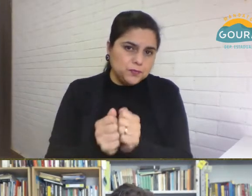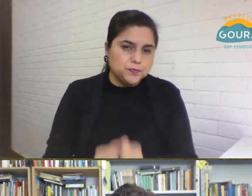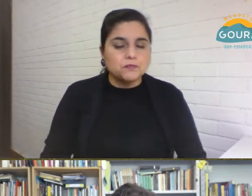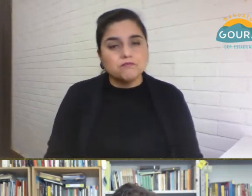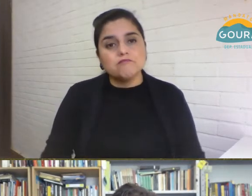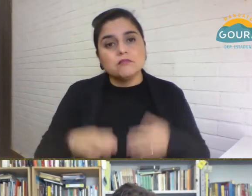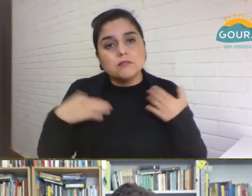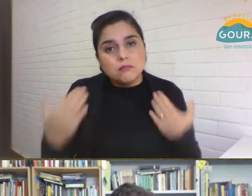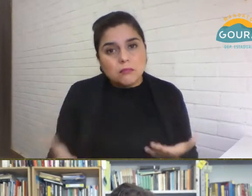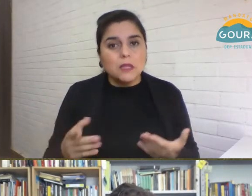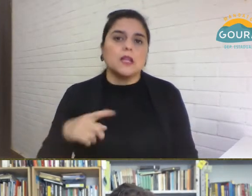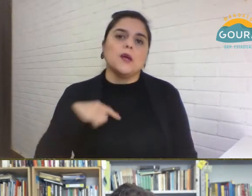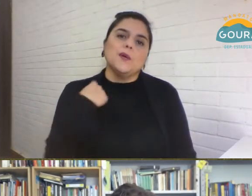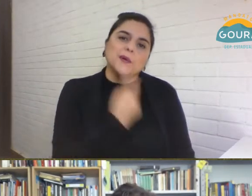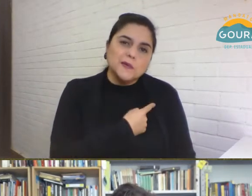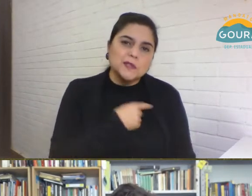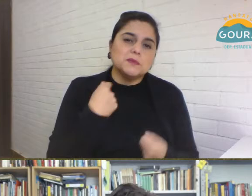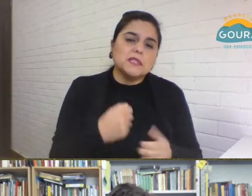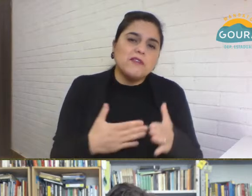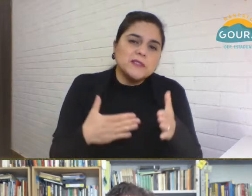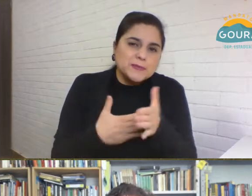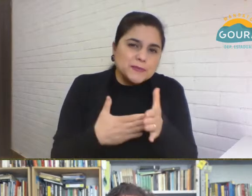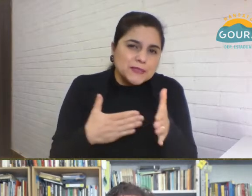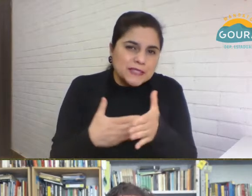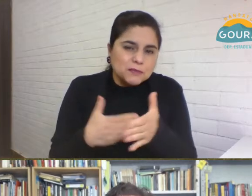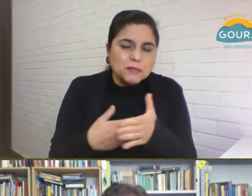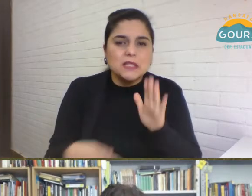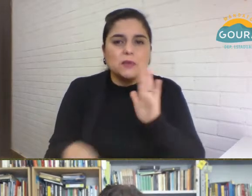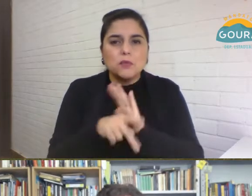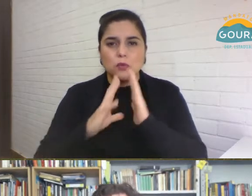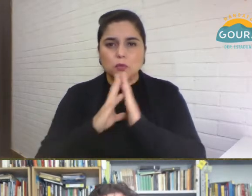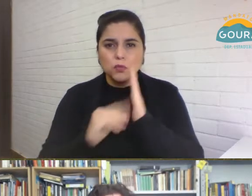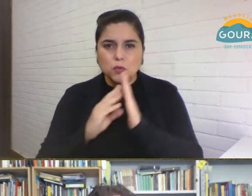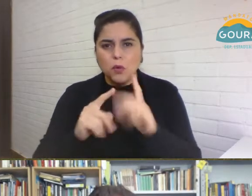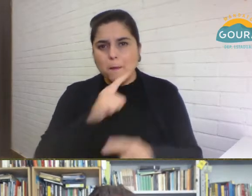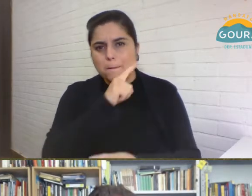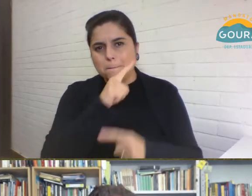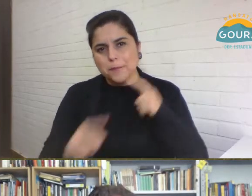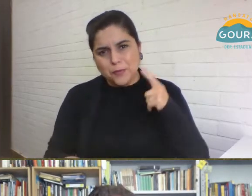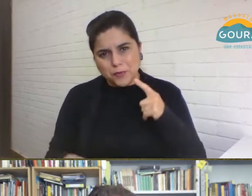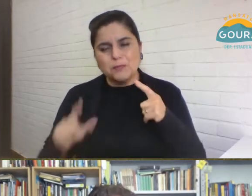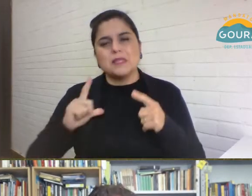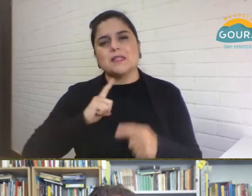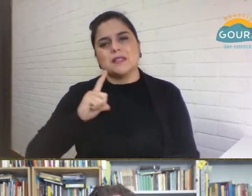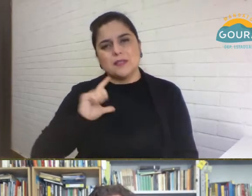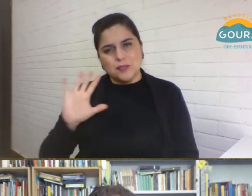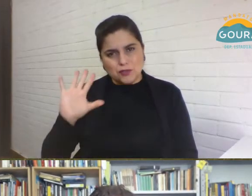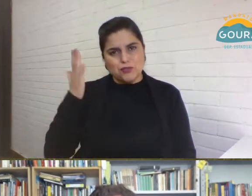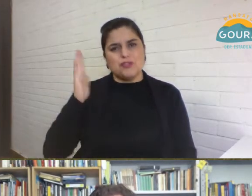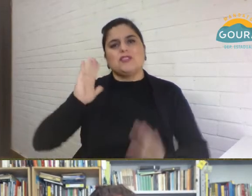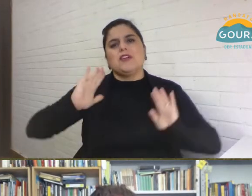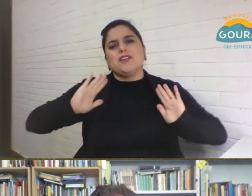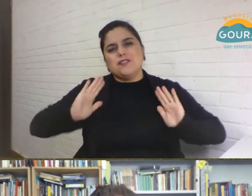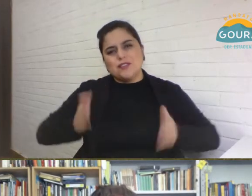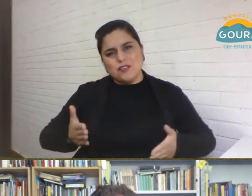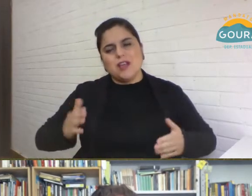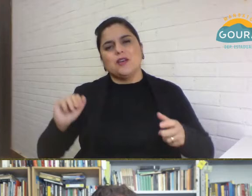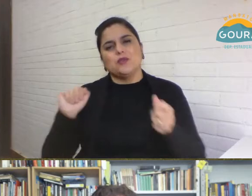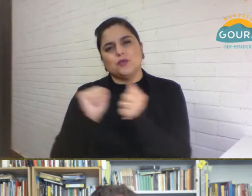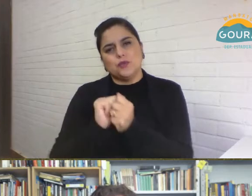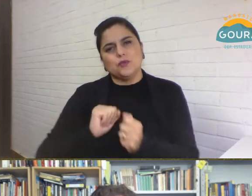que nos limitar a um paradigma proibicionista consagrado nas convenções das Nações